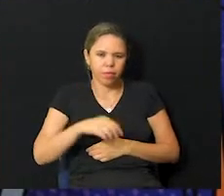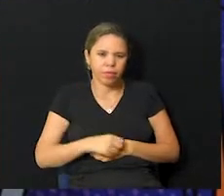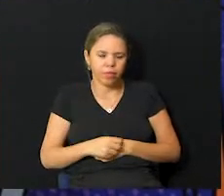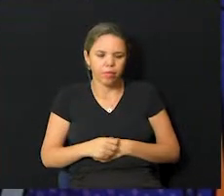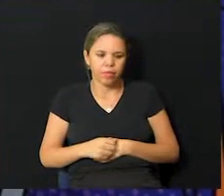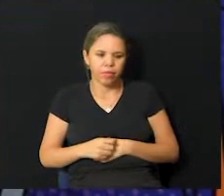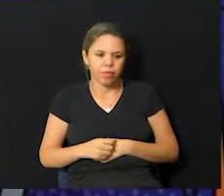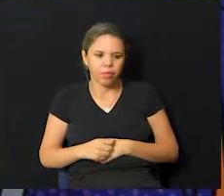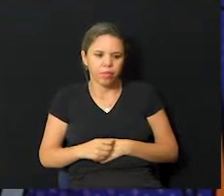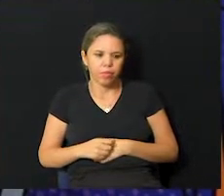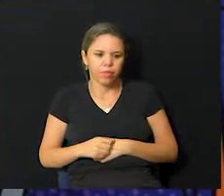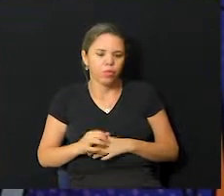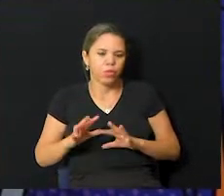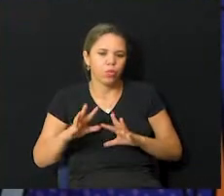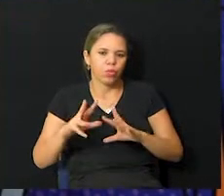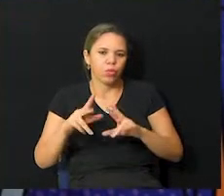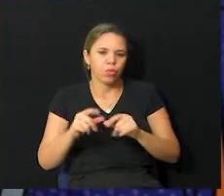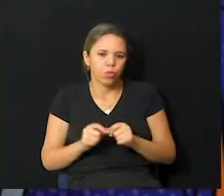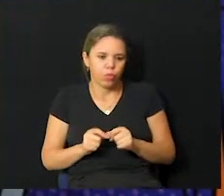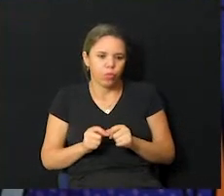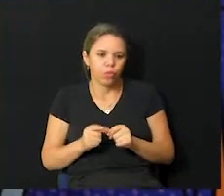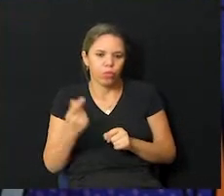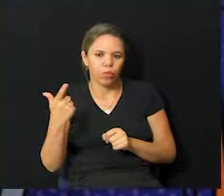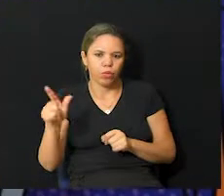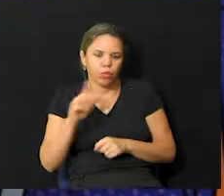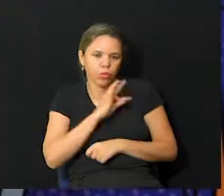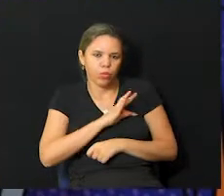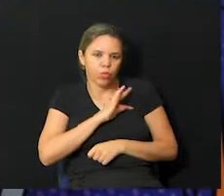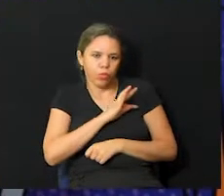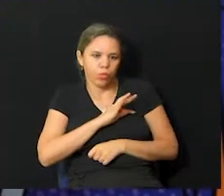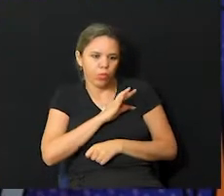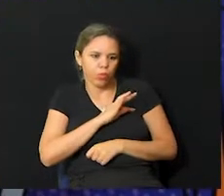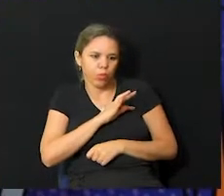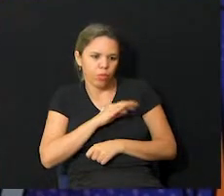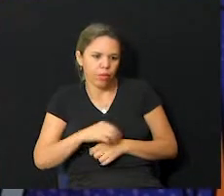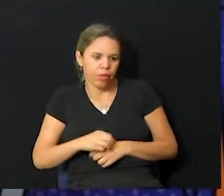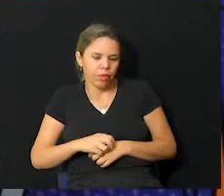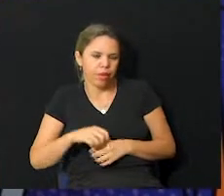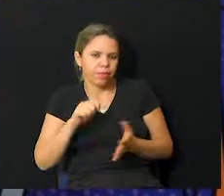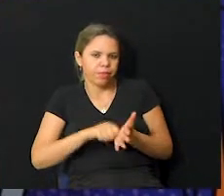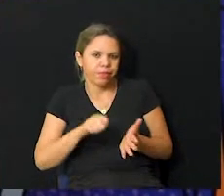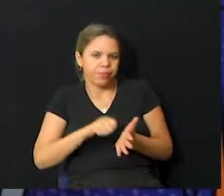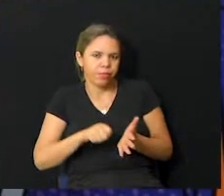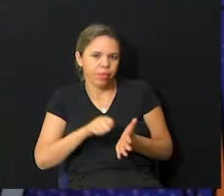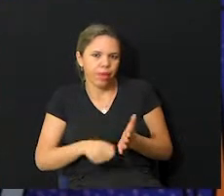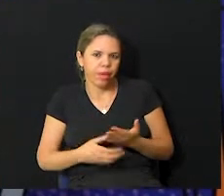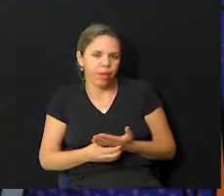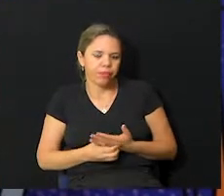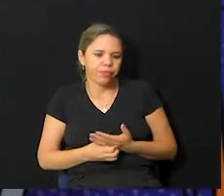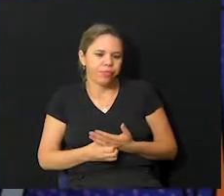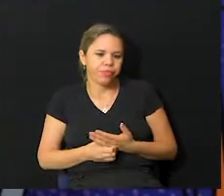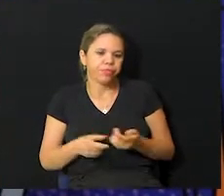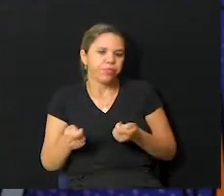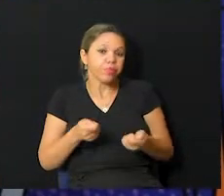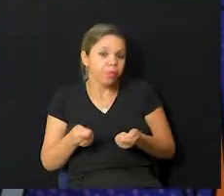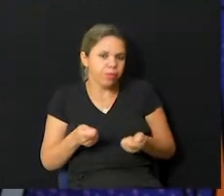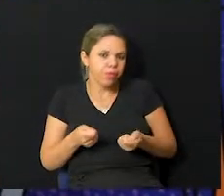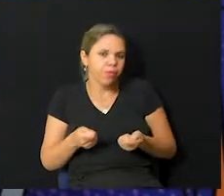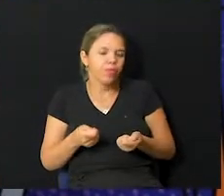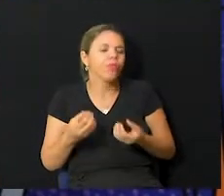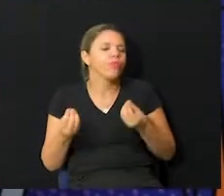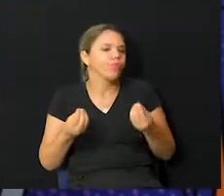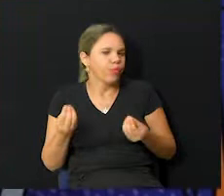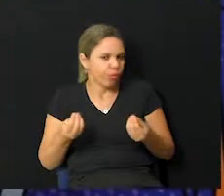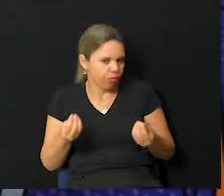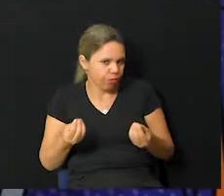ilustração, tudo que envolve as outras técnicas que não a escrita, né? A escrita você domina, mas e